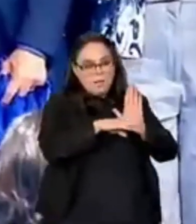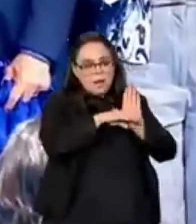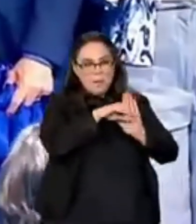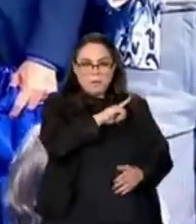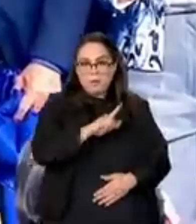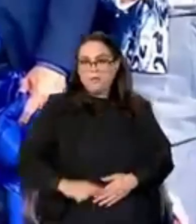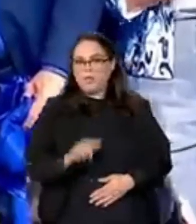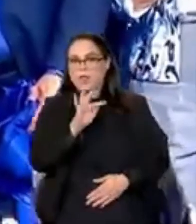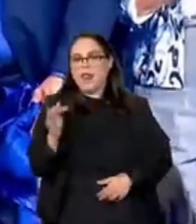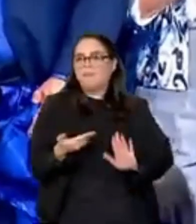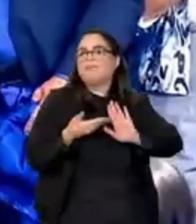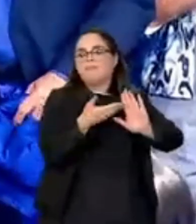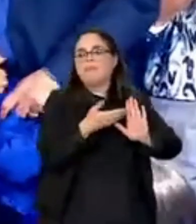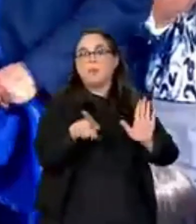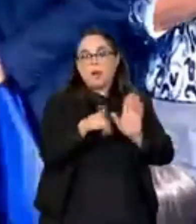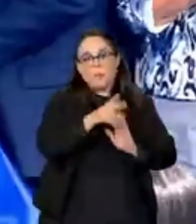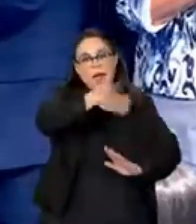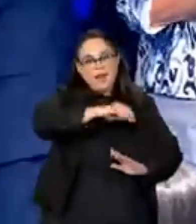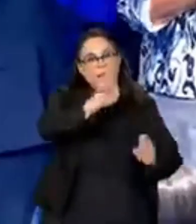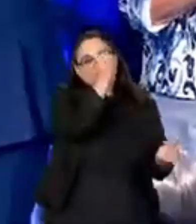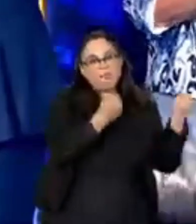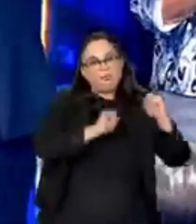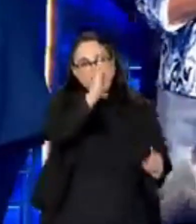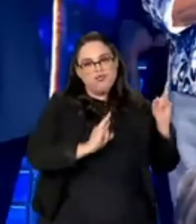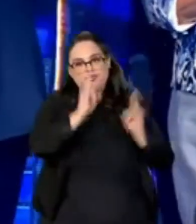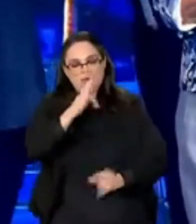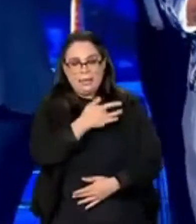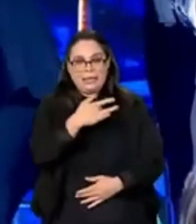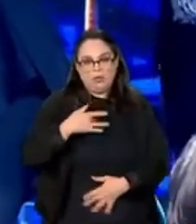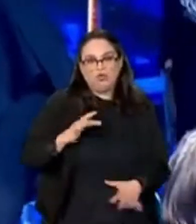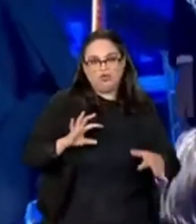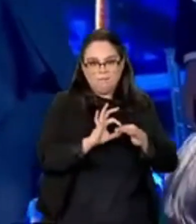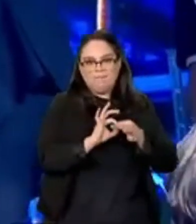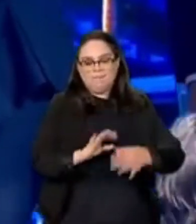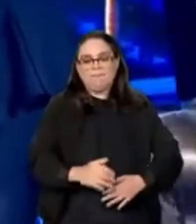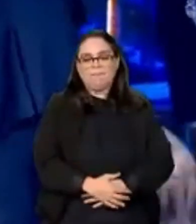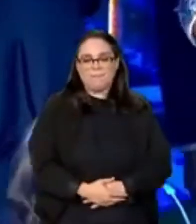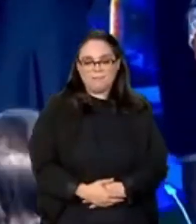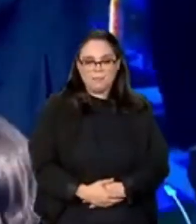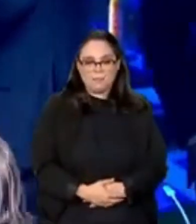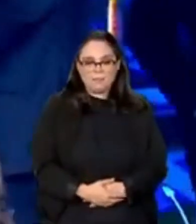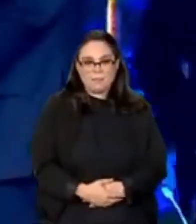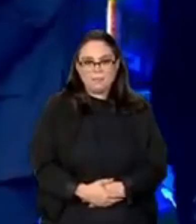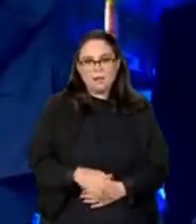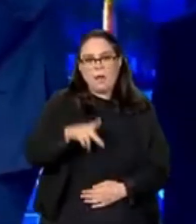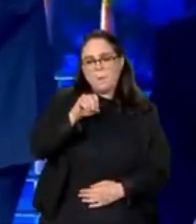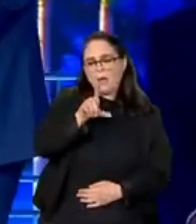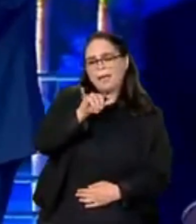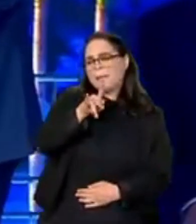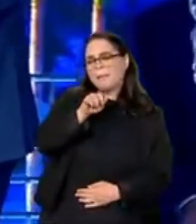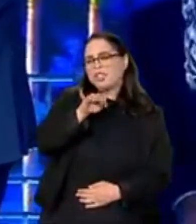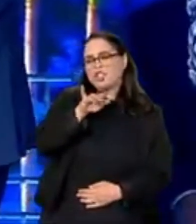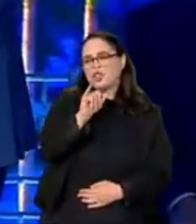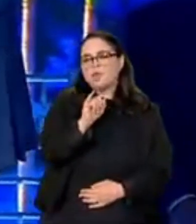do Governo Federal em torno do complexo econômico industrial da Saúde o ídio